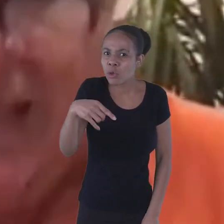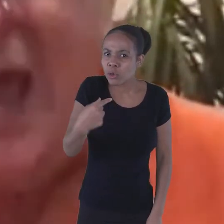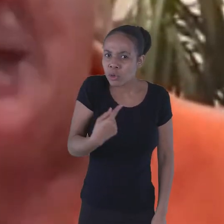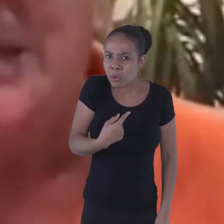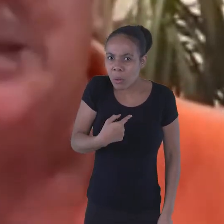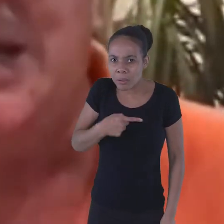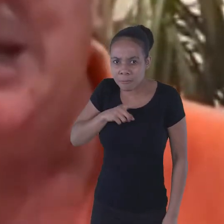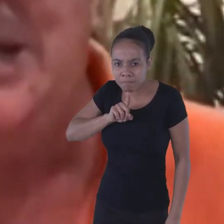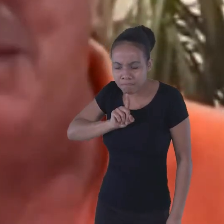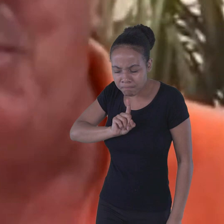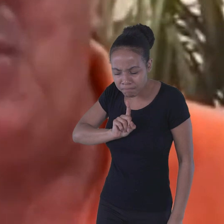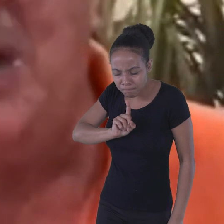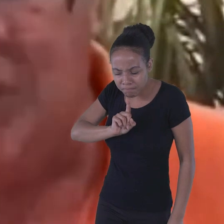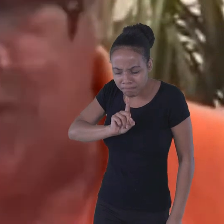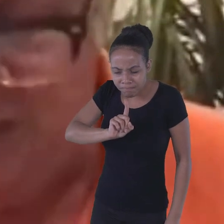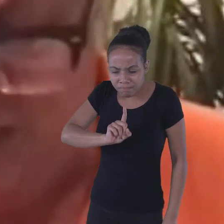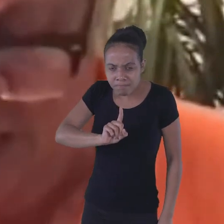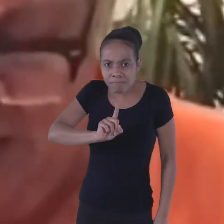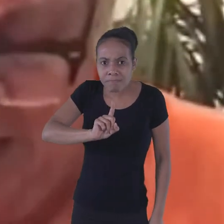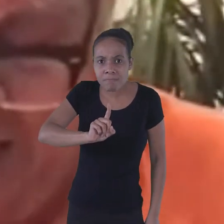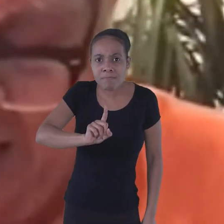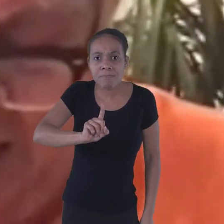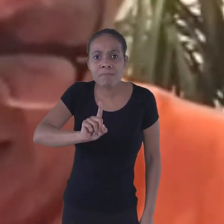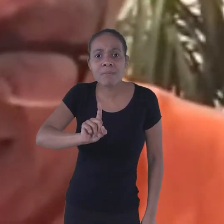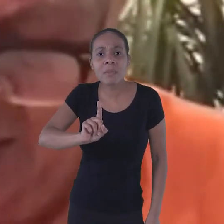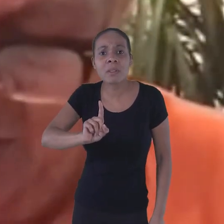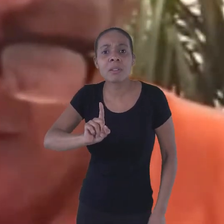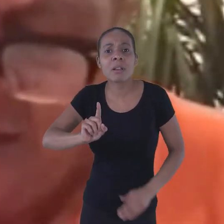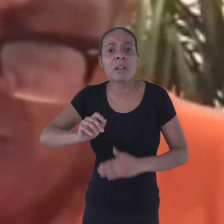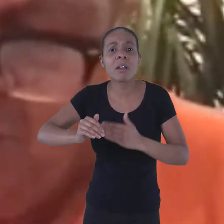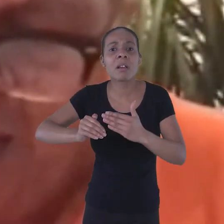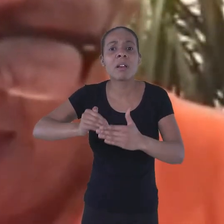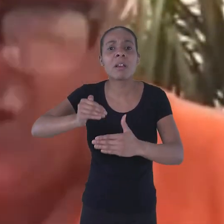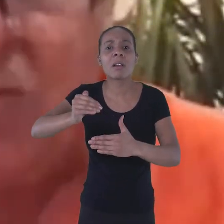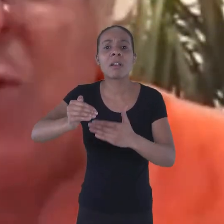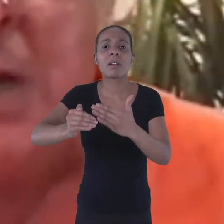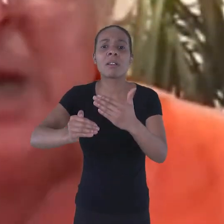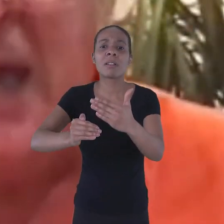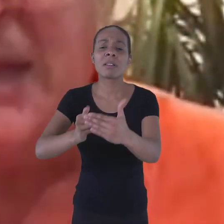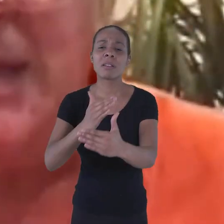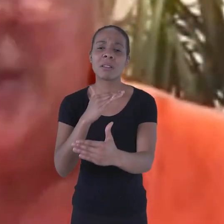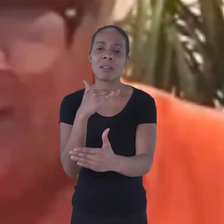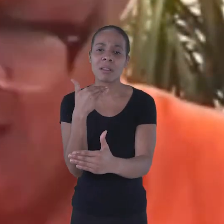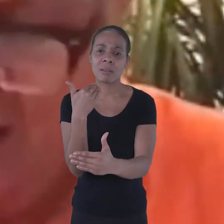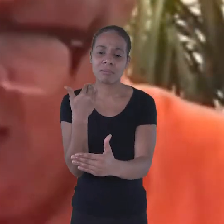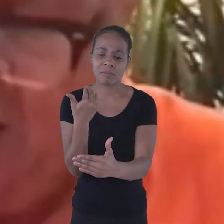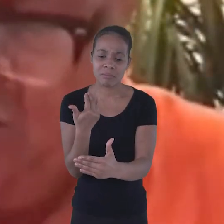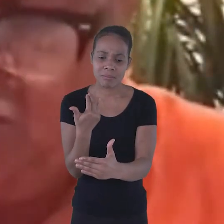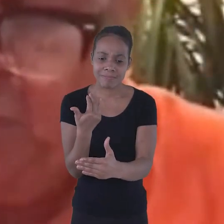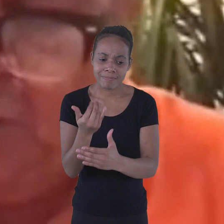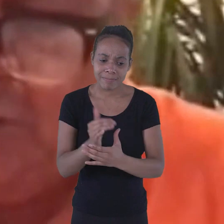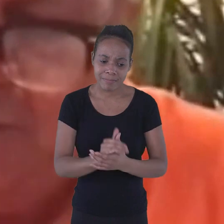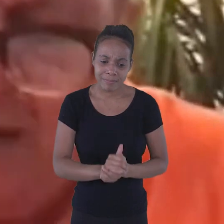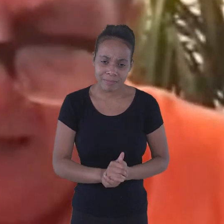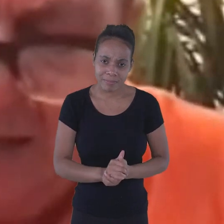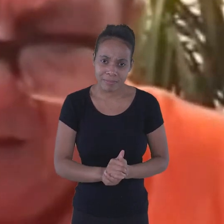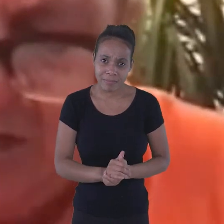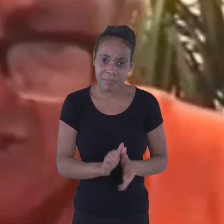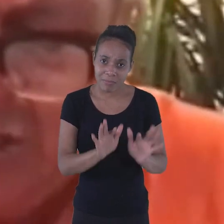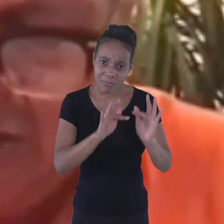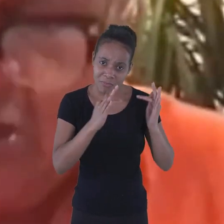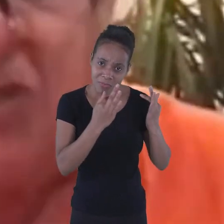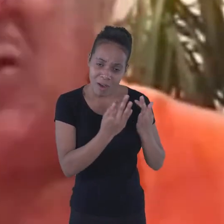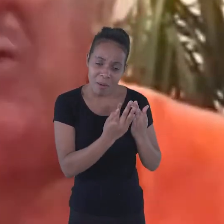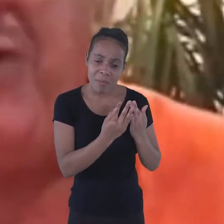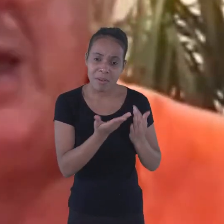da inércia e da morte. Nossas perdas concretas nos possibilitam